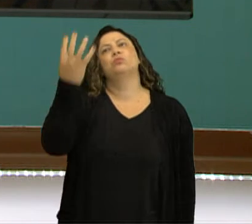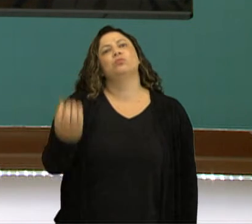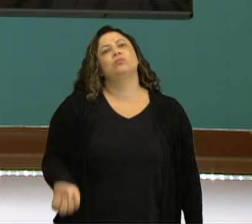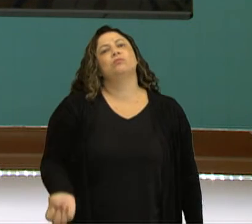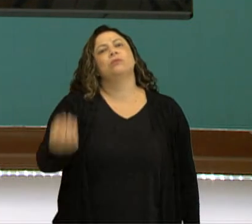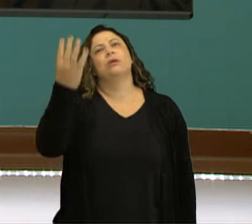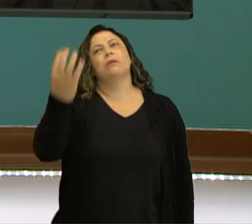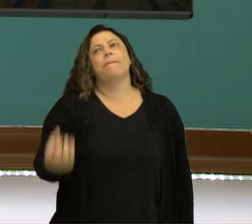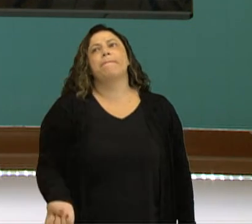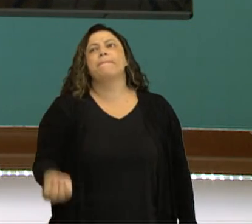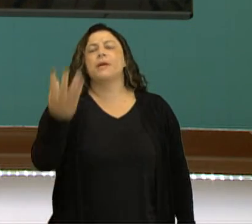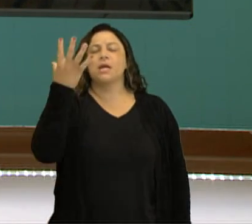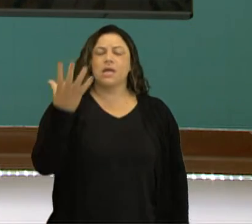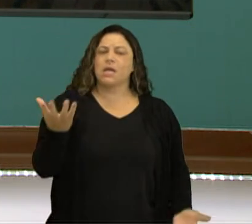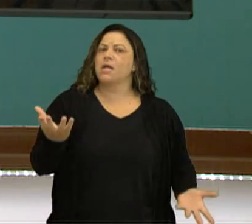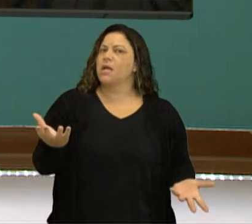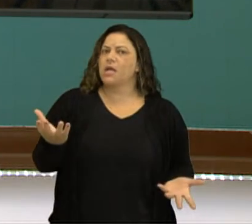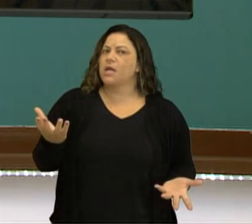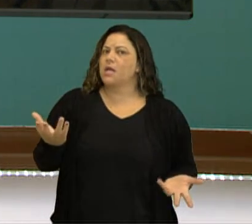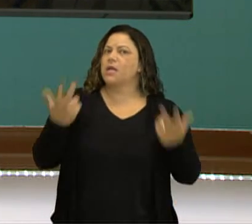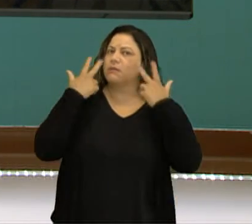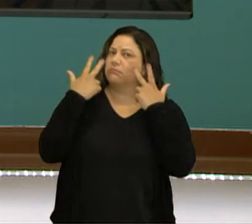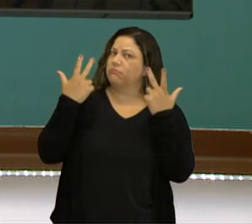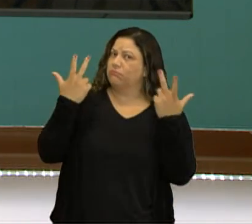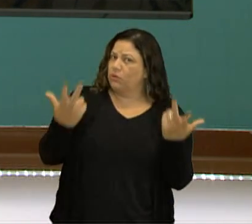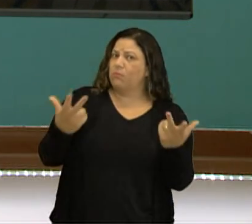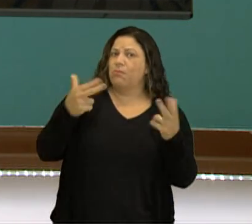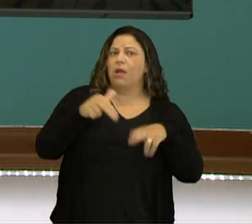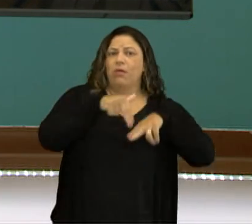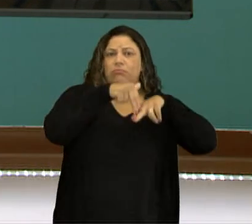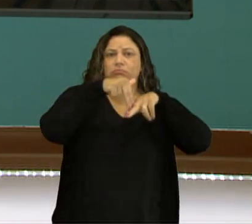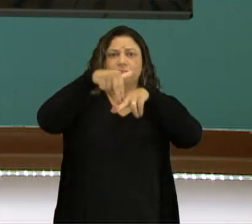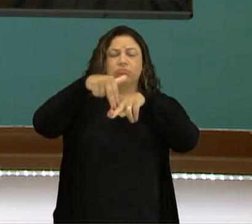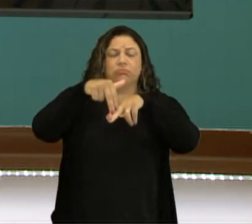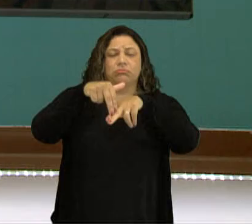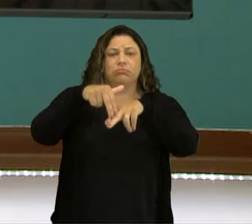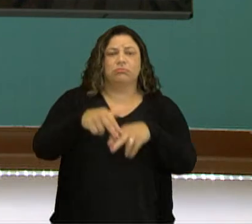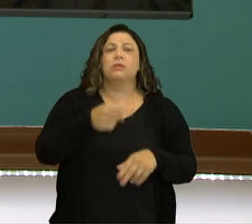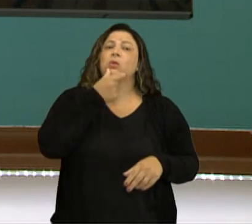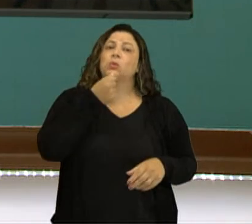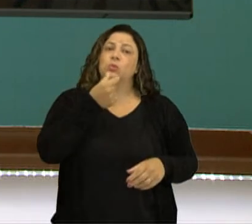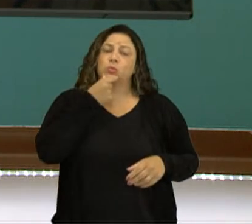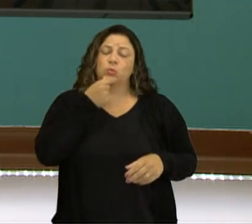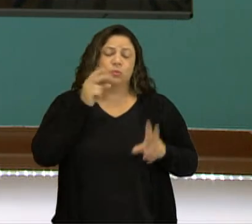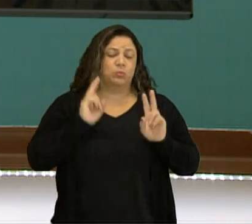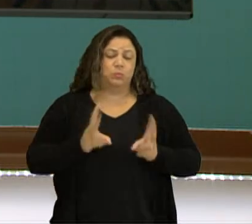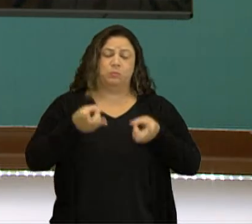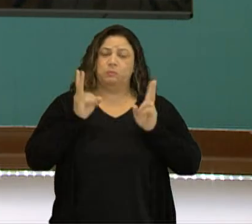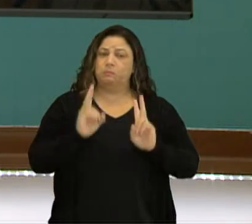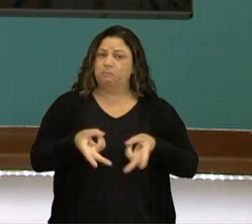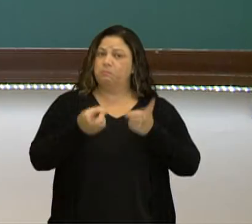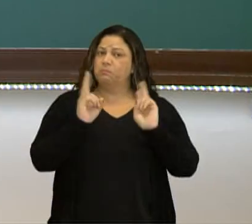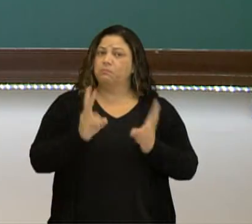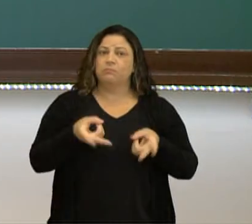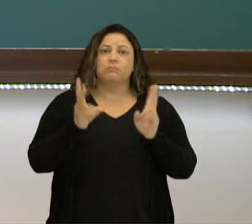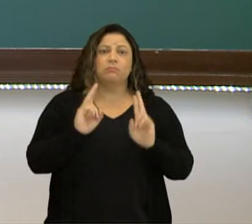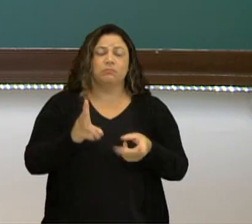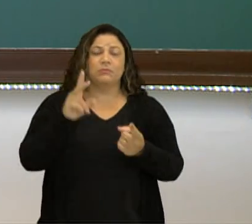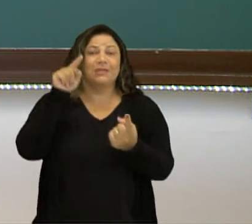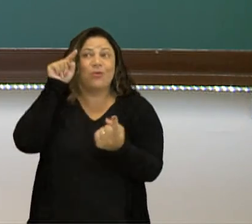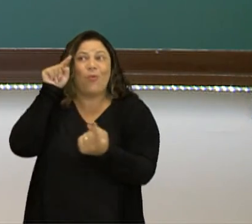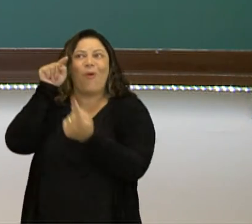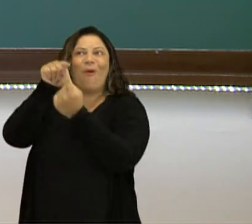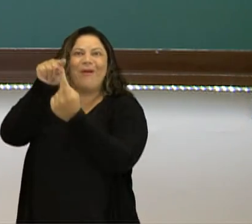Daniel, certo? Então, se o Daniel está com velocidade em relação ao referencial, lembre-se que o movimento está relacionado com o